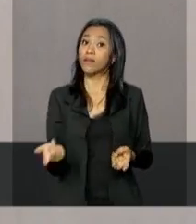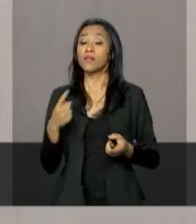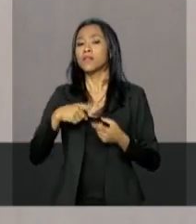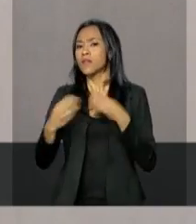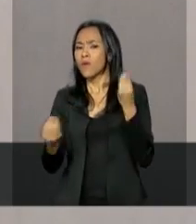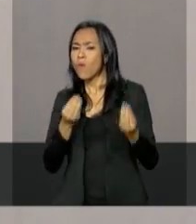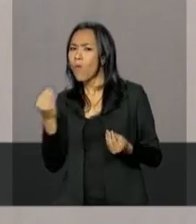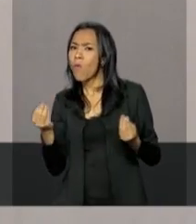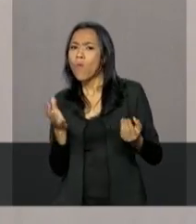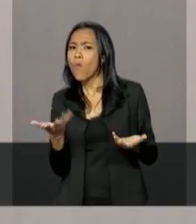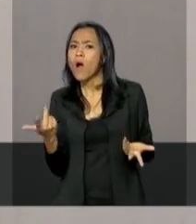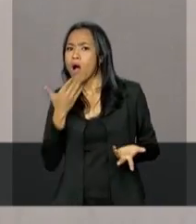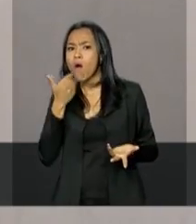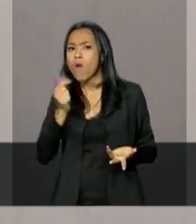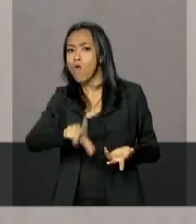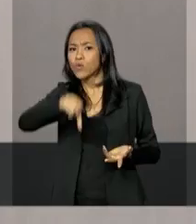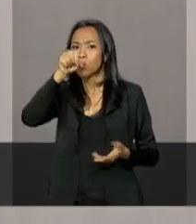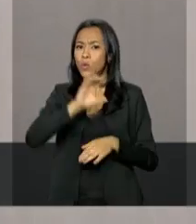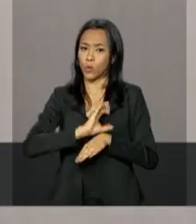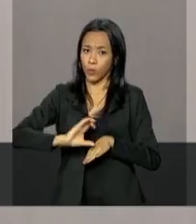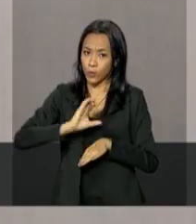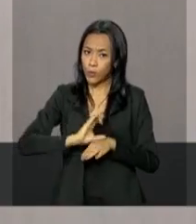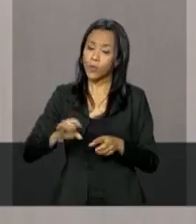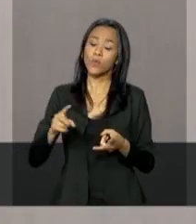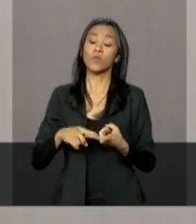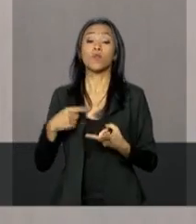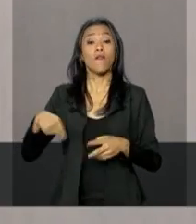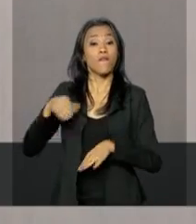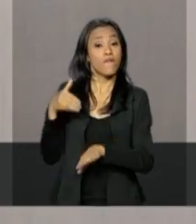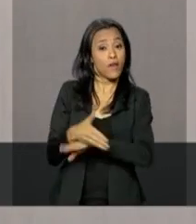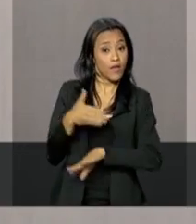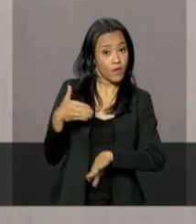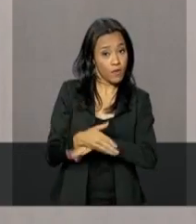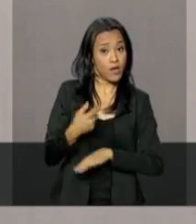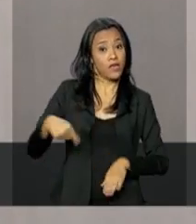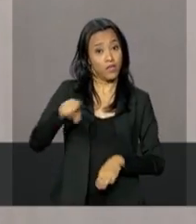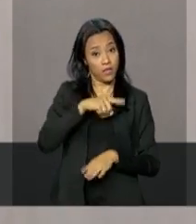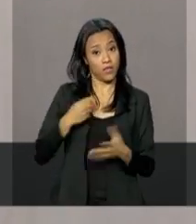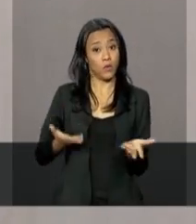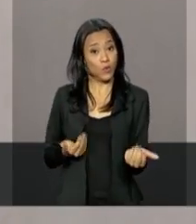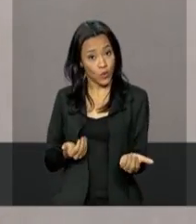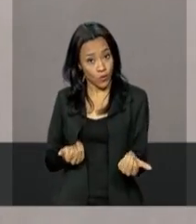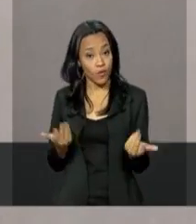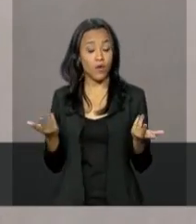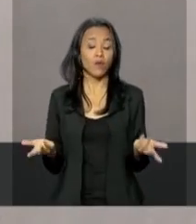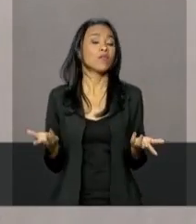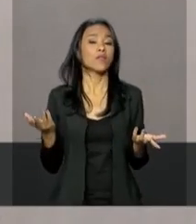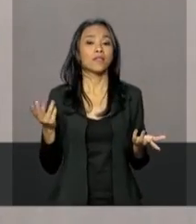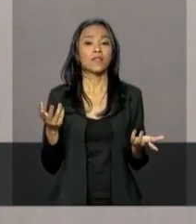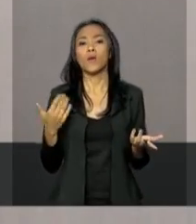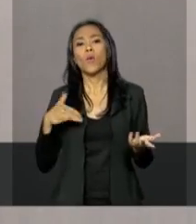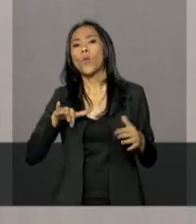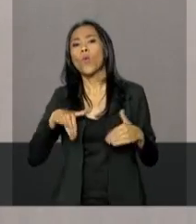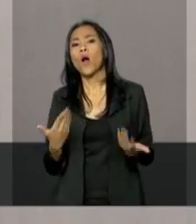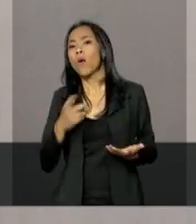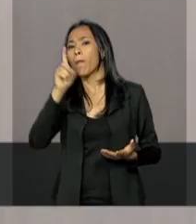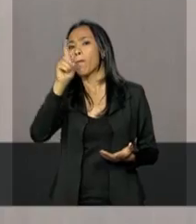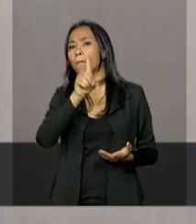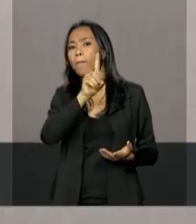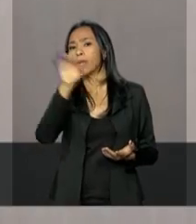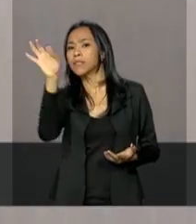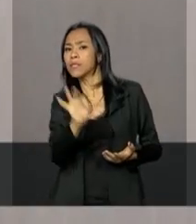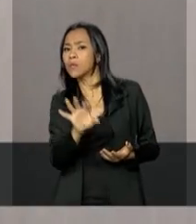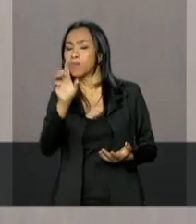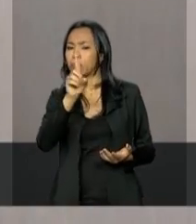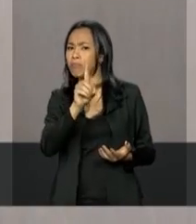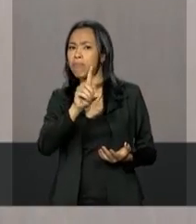que cursos são preferidos, qual é a frequência dos nossos jovens a esses cursos, qual é o percentual de